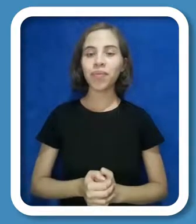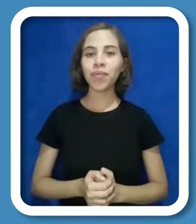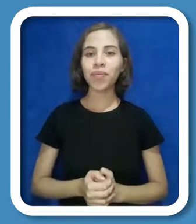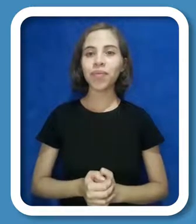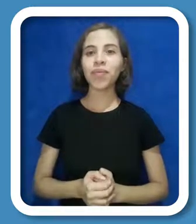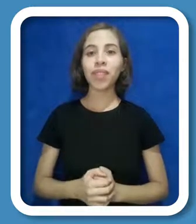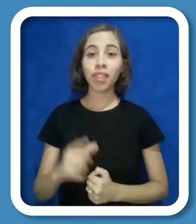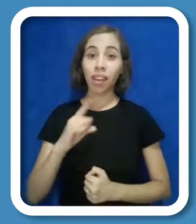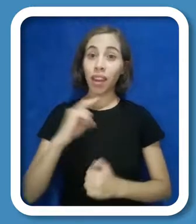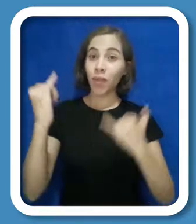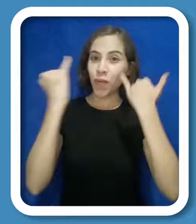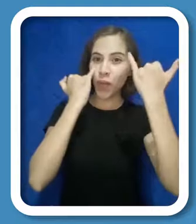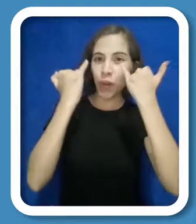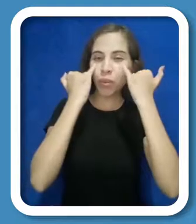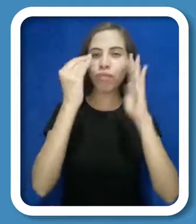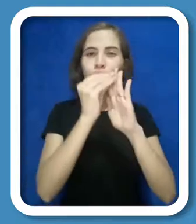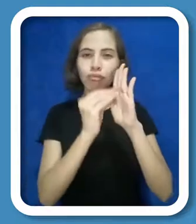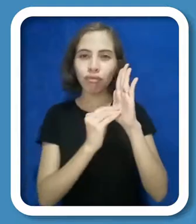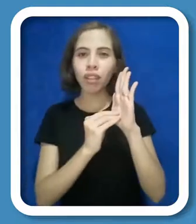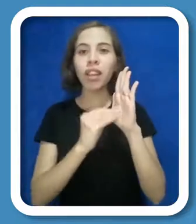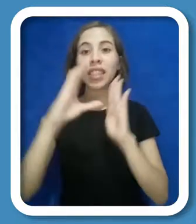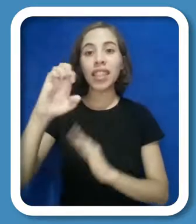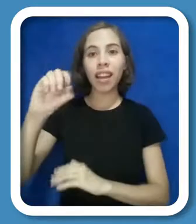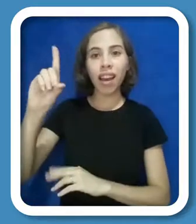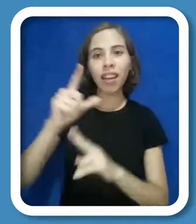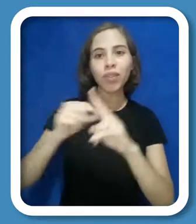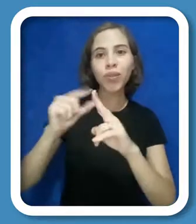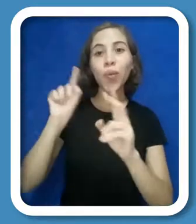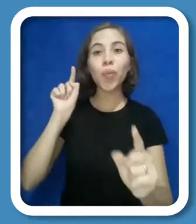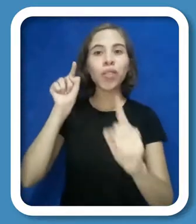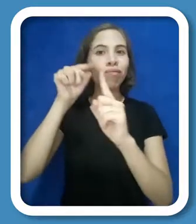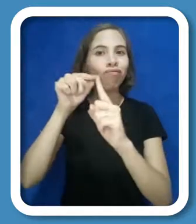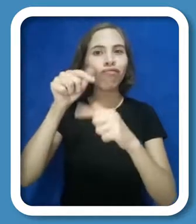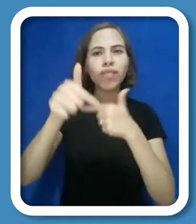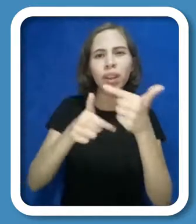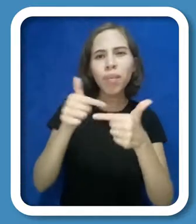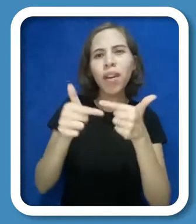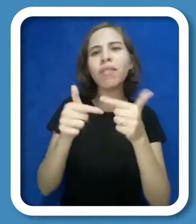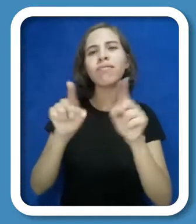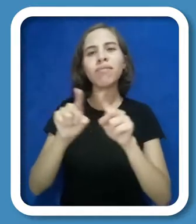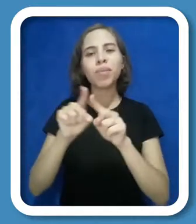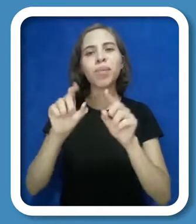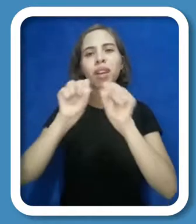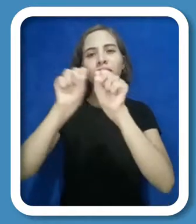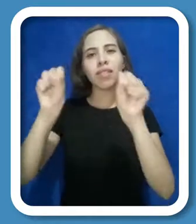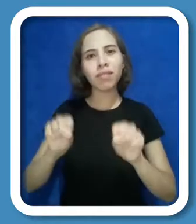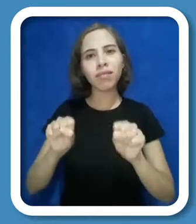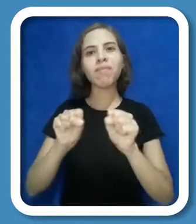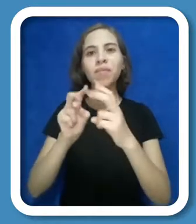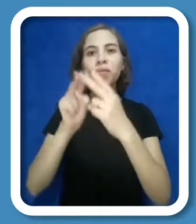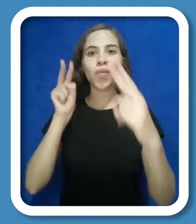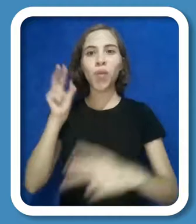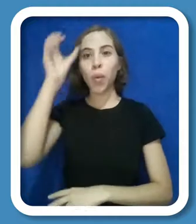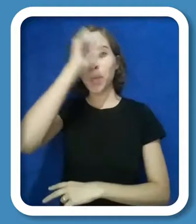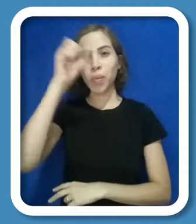Contamos com informações sobre o SEAD, seus objetivos, seu trabalho e as plataformas virtuais de